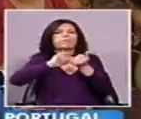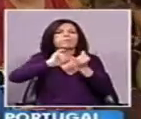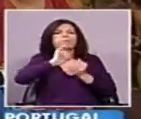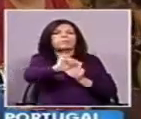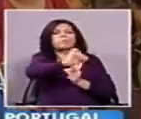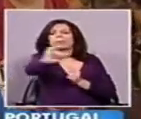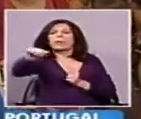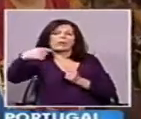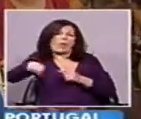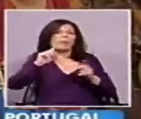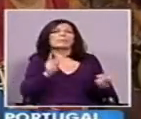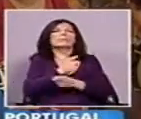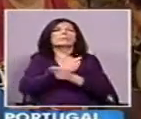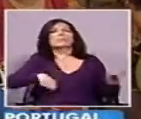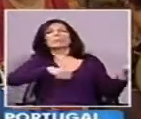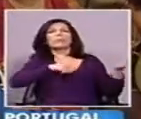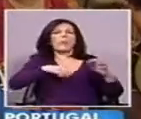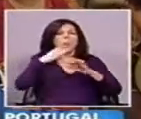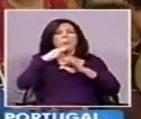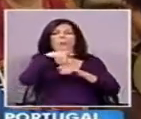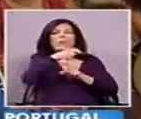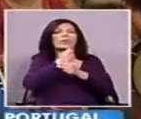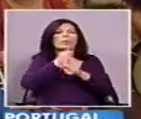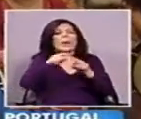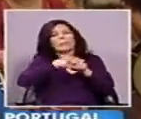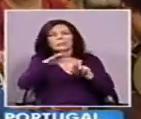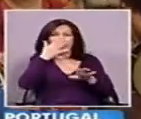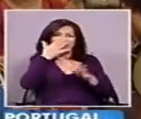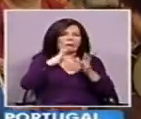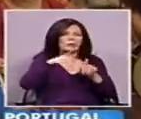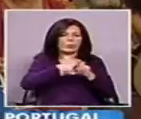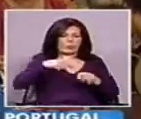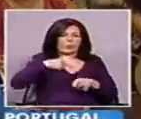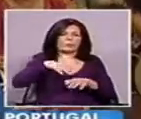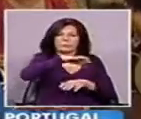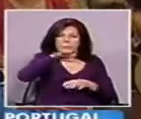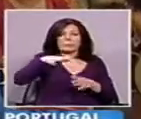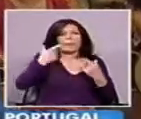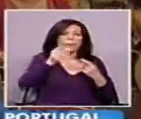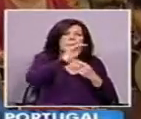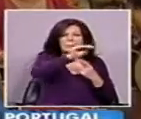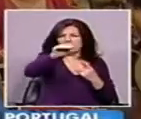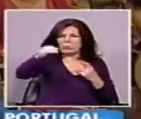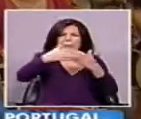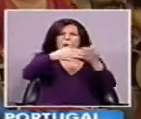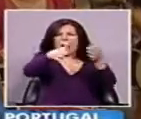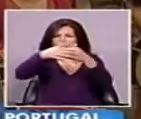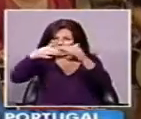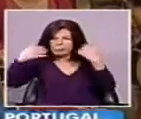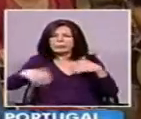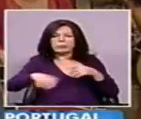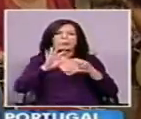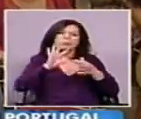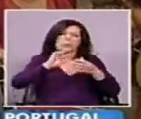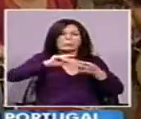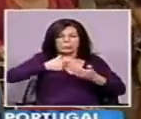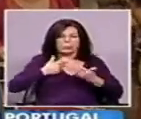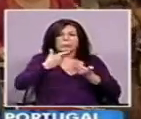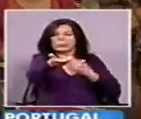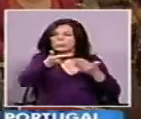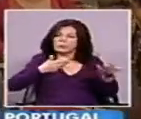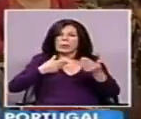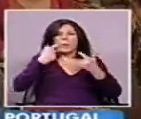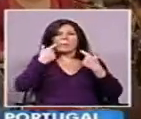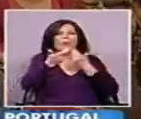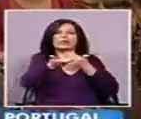que fazem um trabalho semelhante àquilo que nós fazemos aqui, para abrir as portas, para partilhar a nossa música com